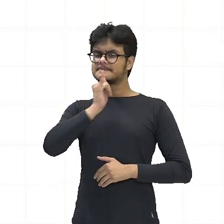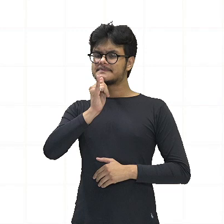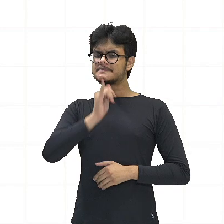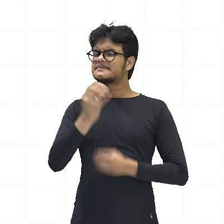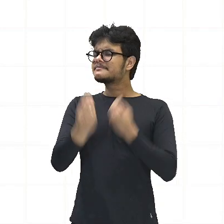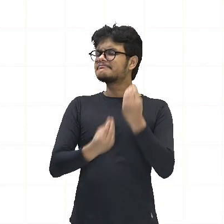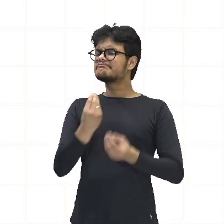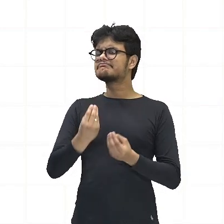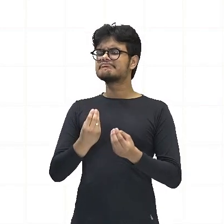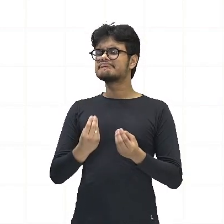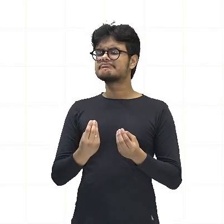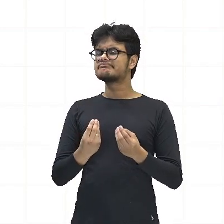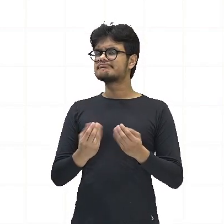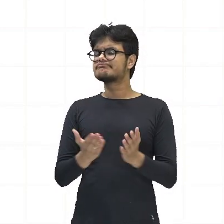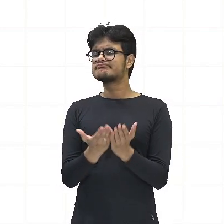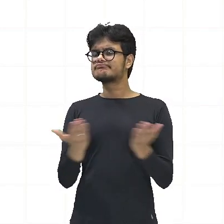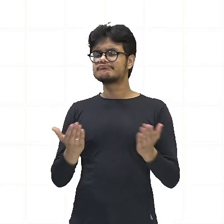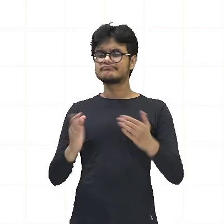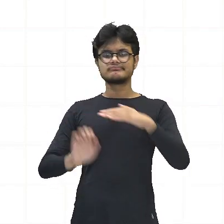exemplo,